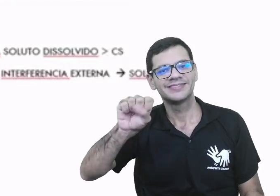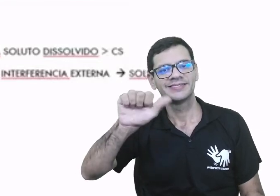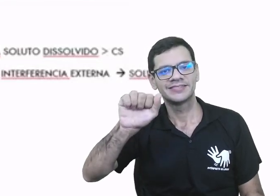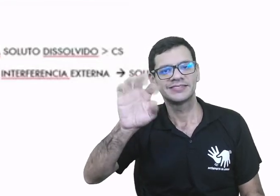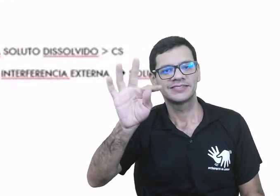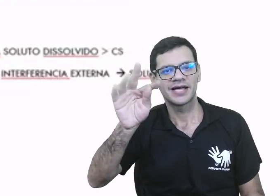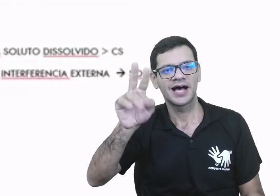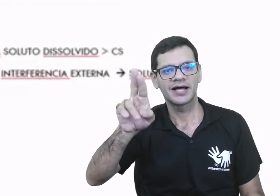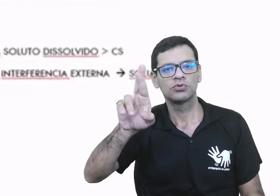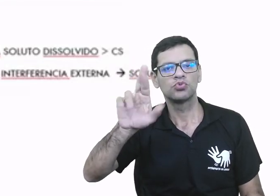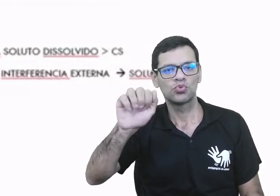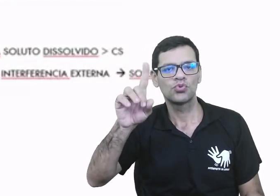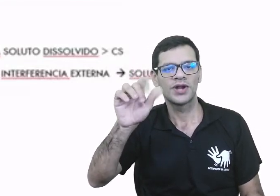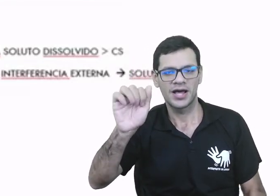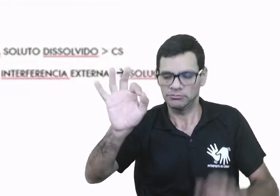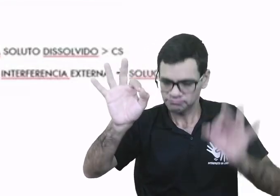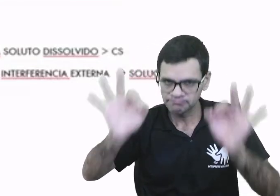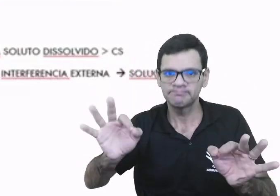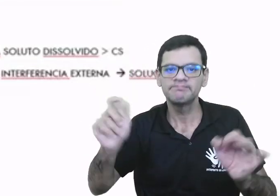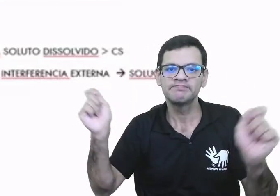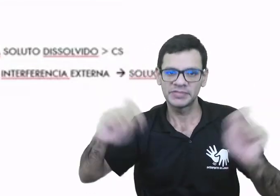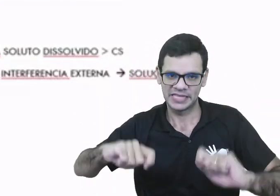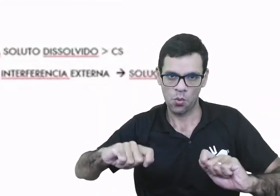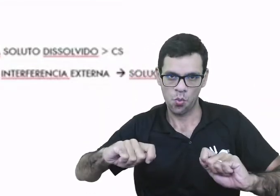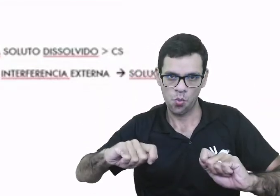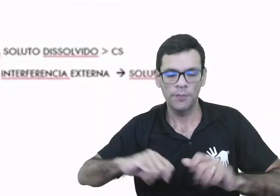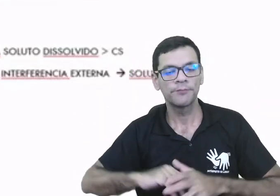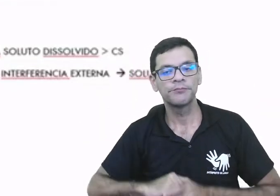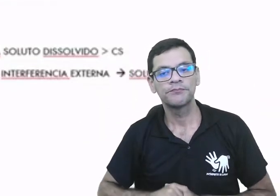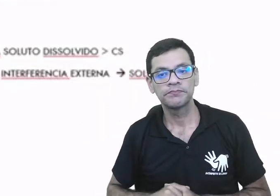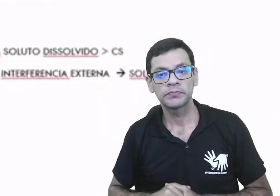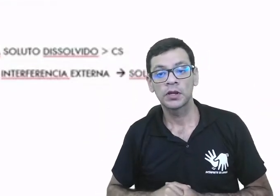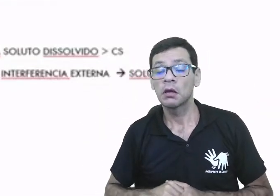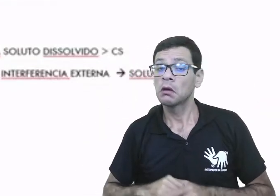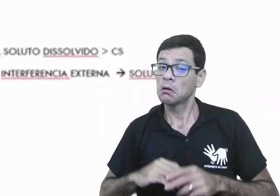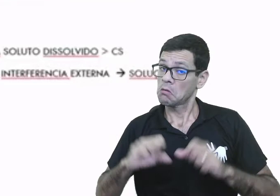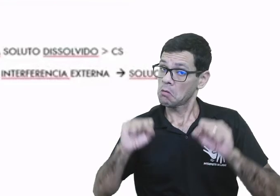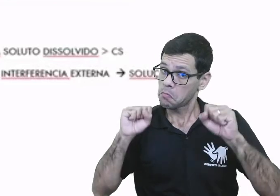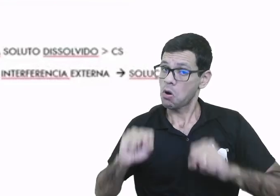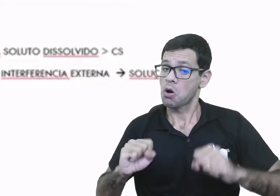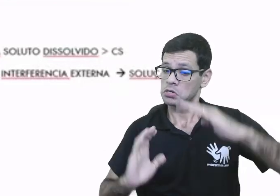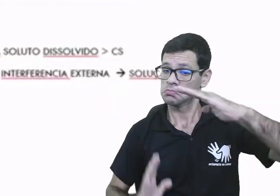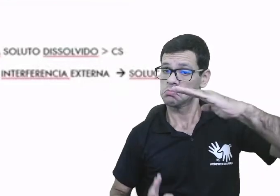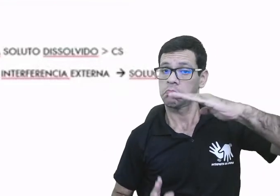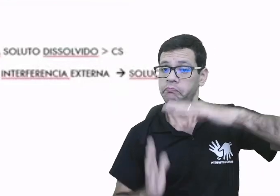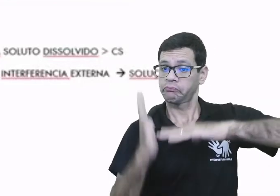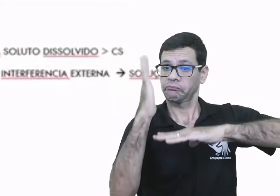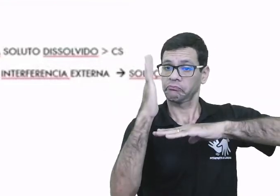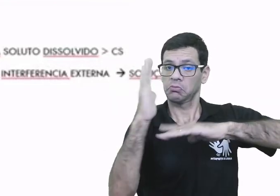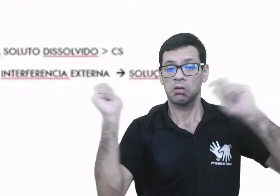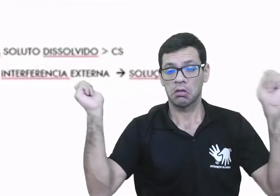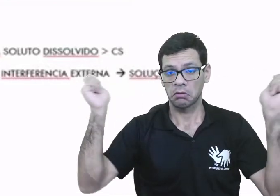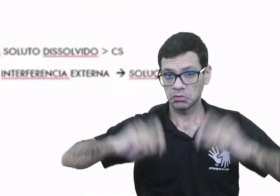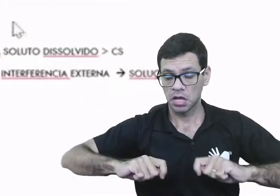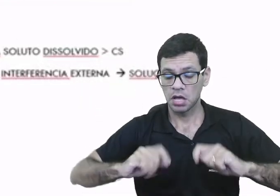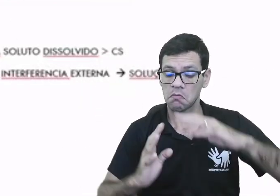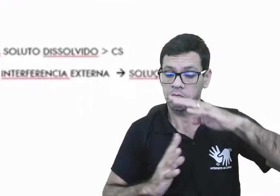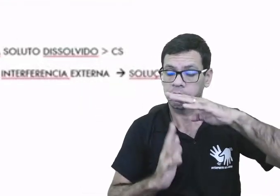na quantidade máxima. A gente pode ultrapassar essa quantidade máxima também. Como